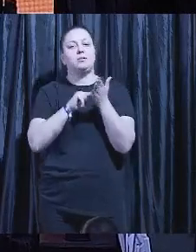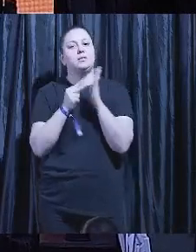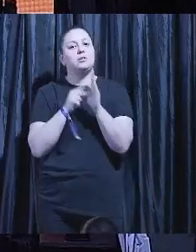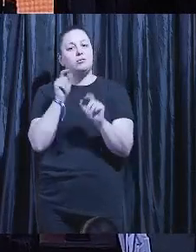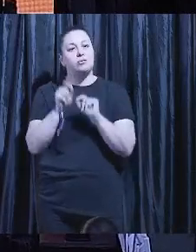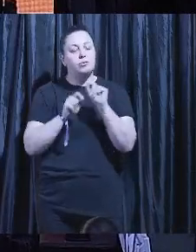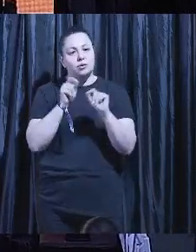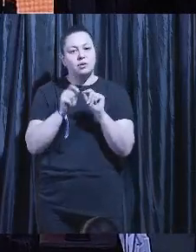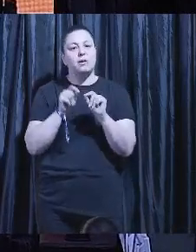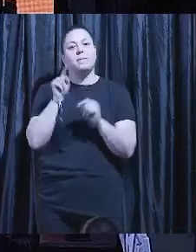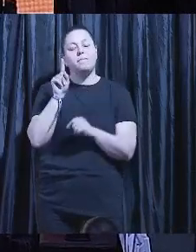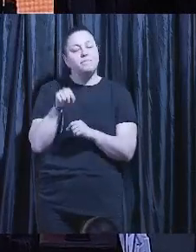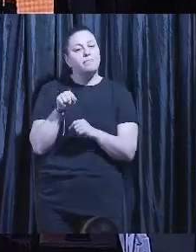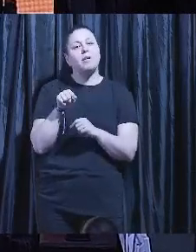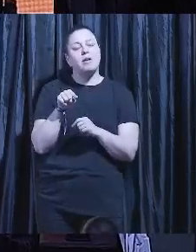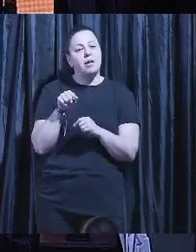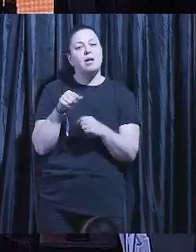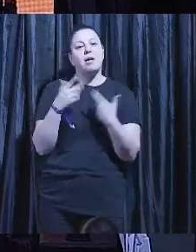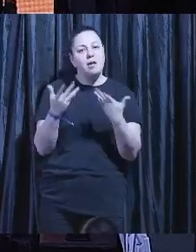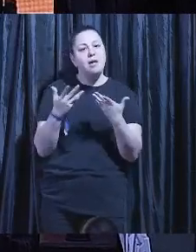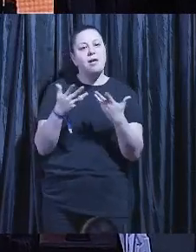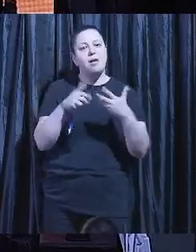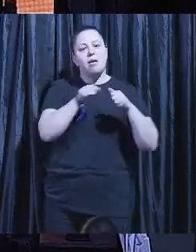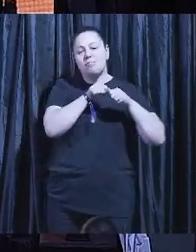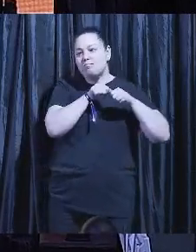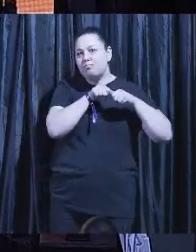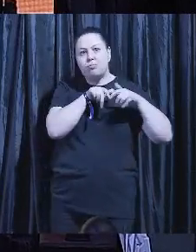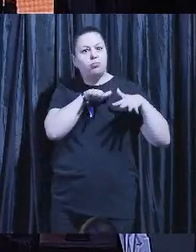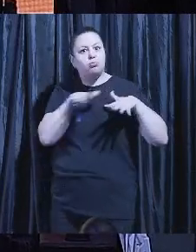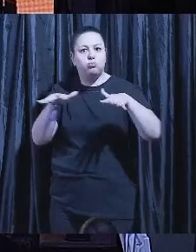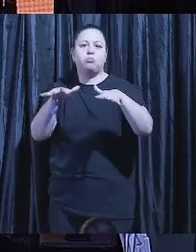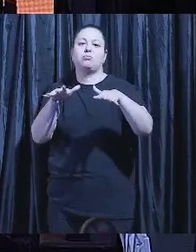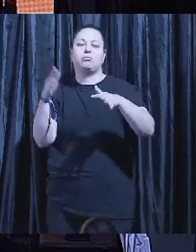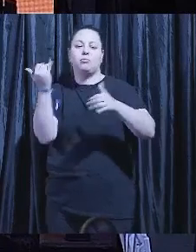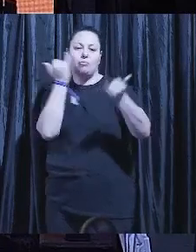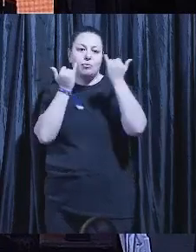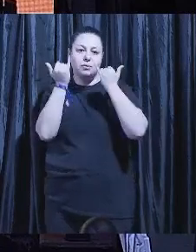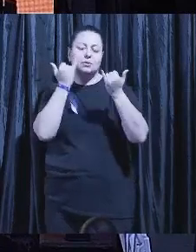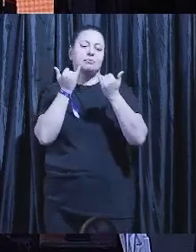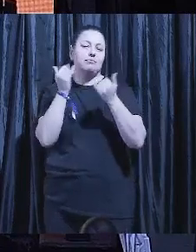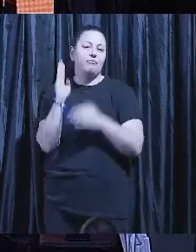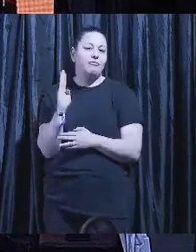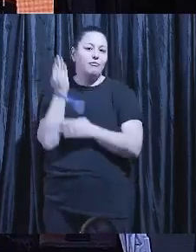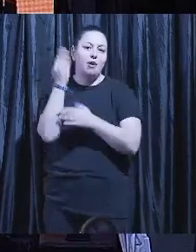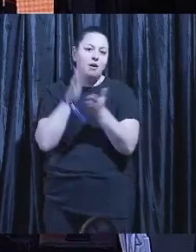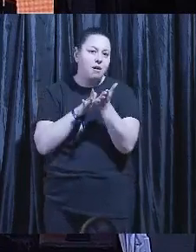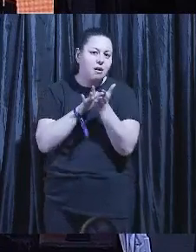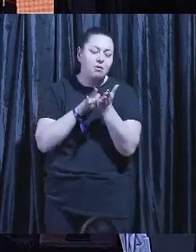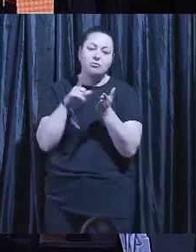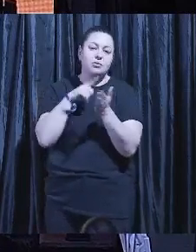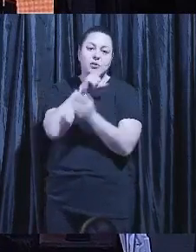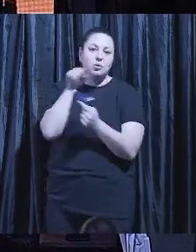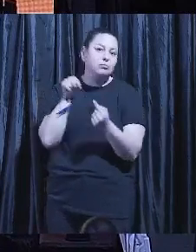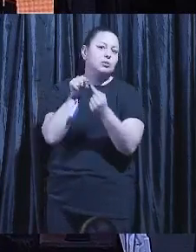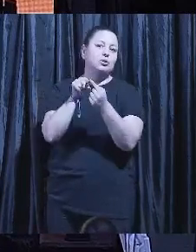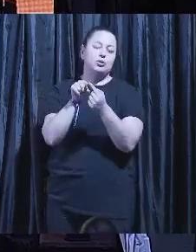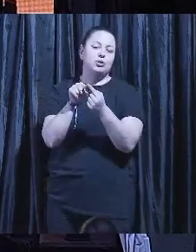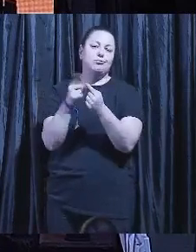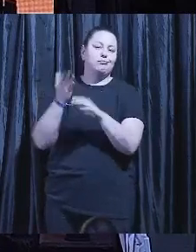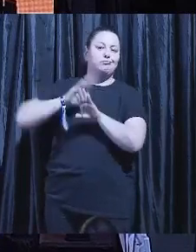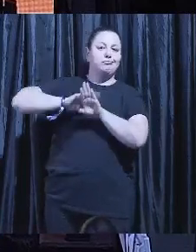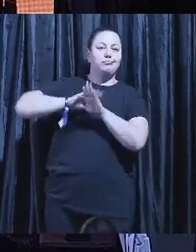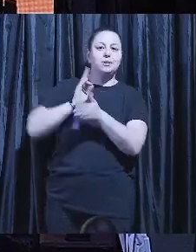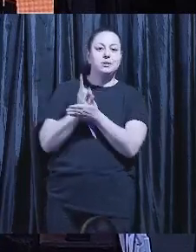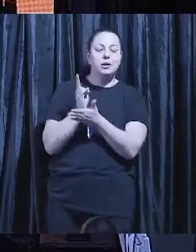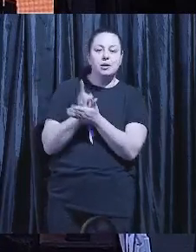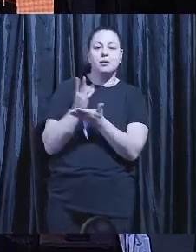justamente a disseminação dessas notícias falsas que tem um objetivo escuso sempre, né,